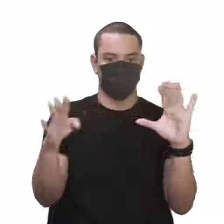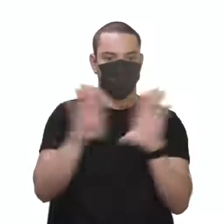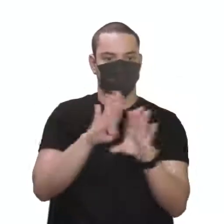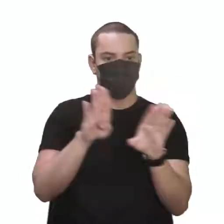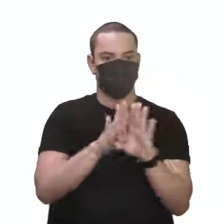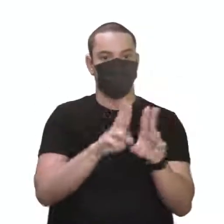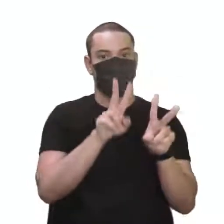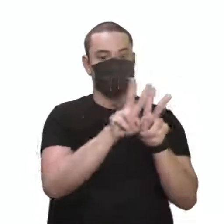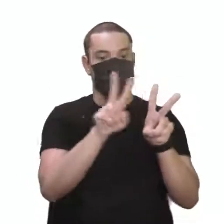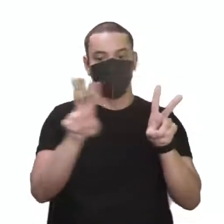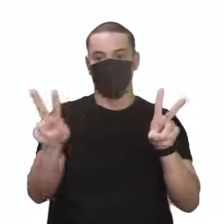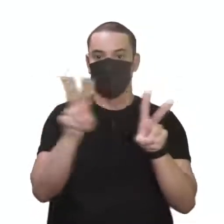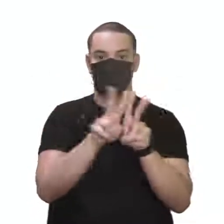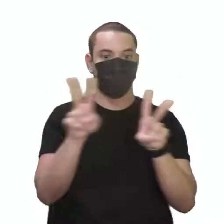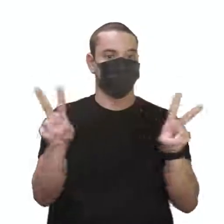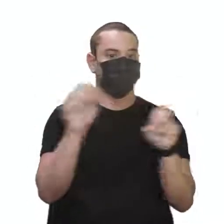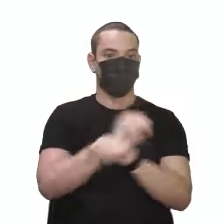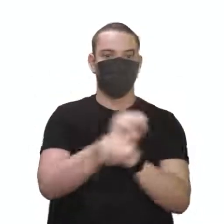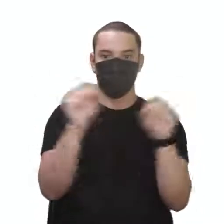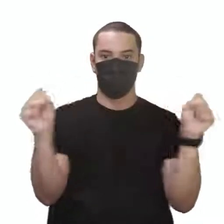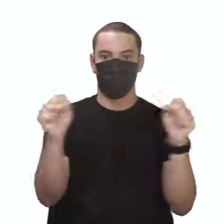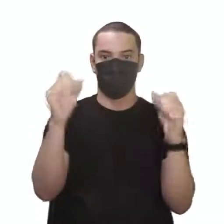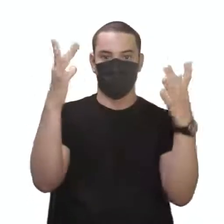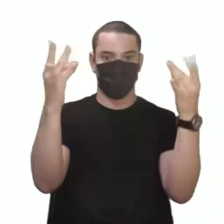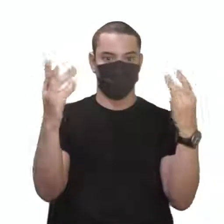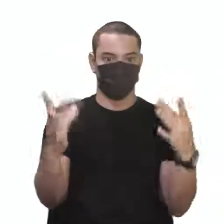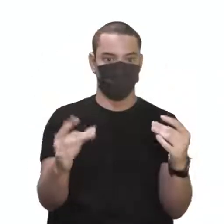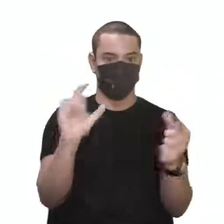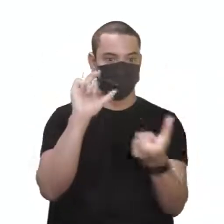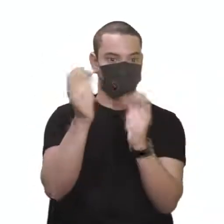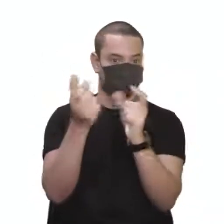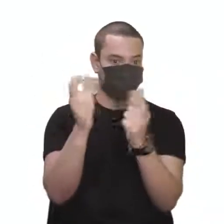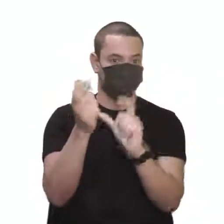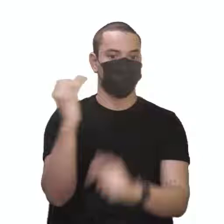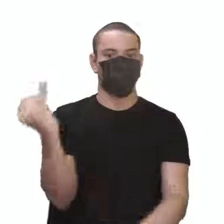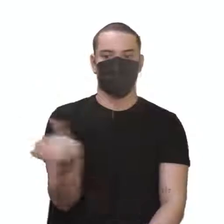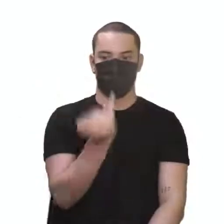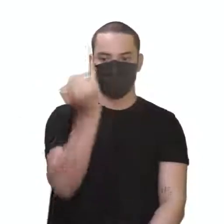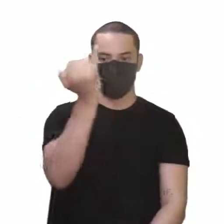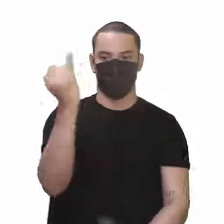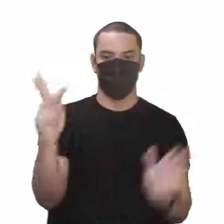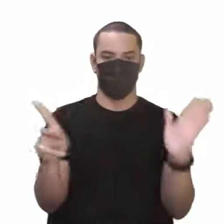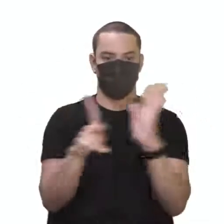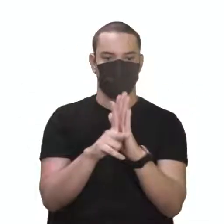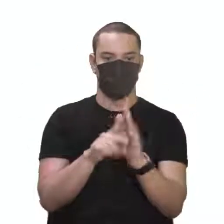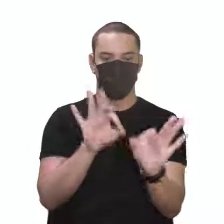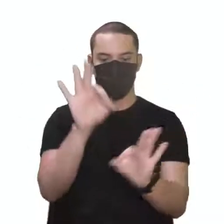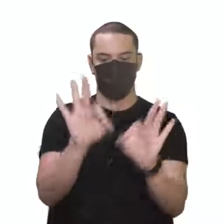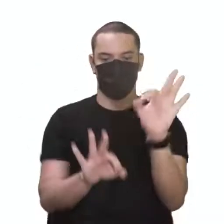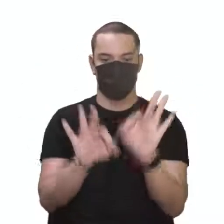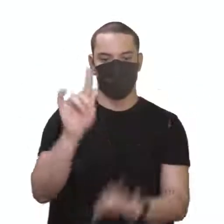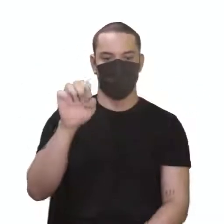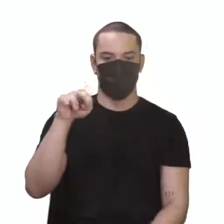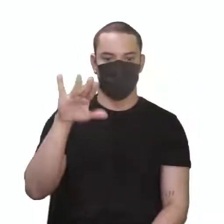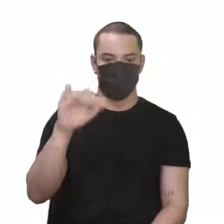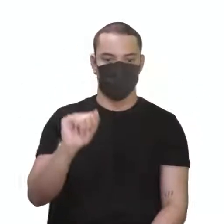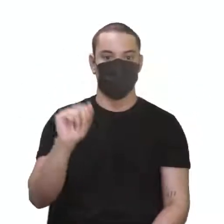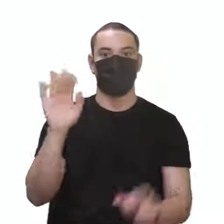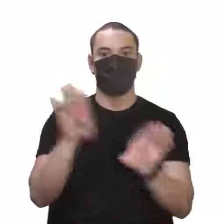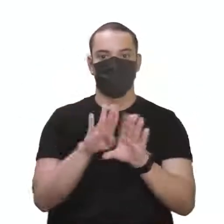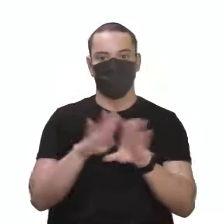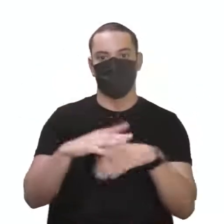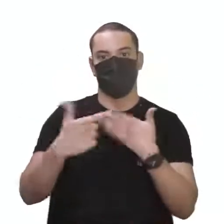as sequências não codificadoras, que são muito importantes para a regulação gênica, dentre outras